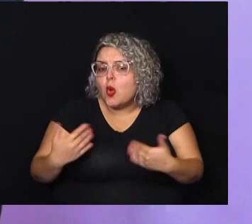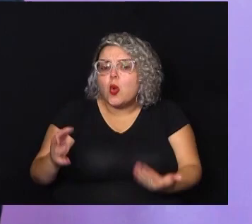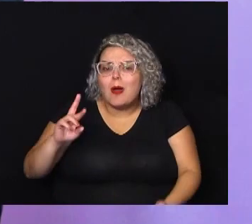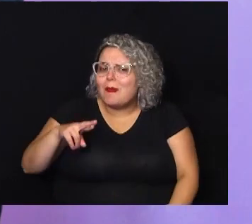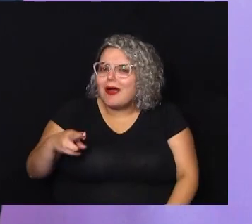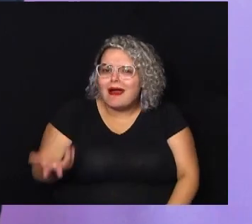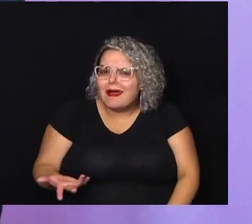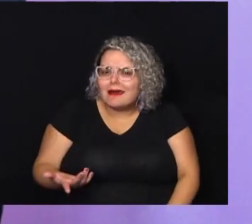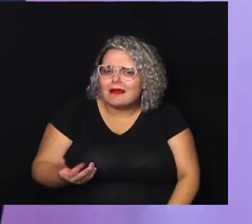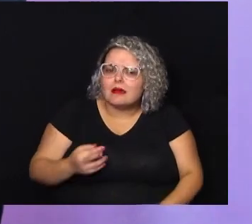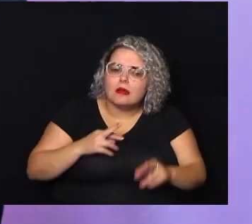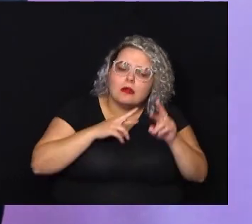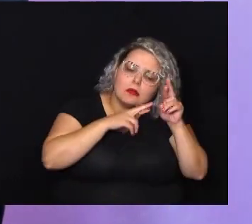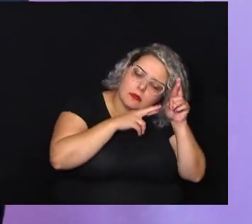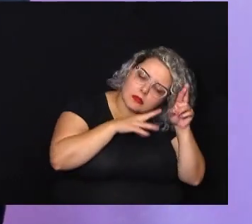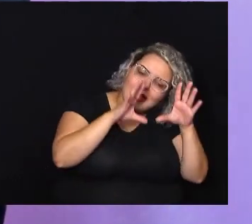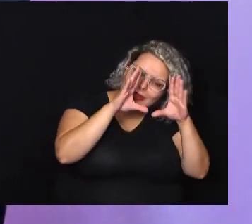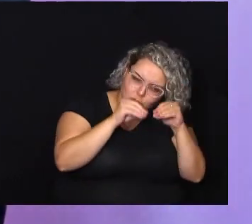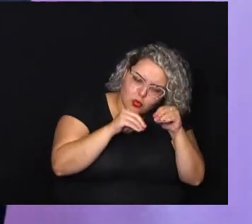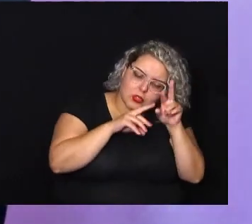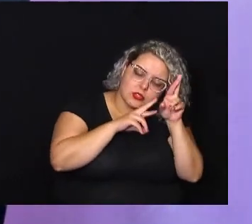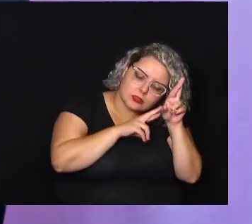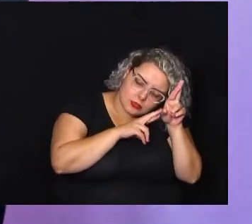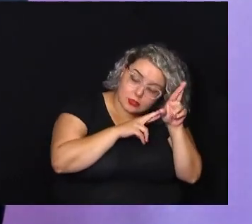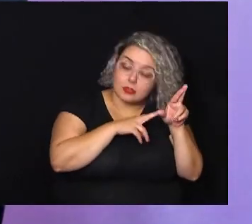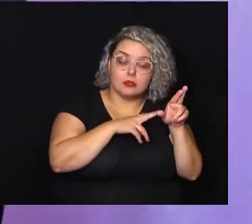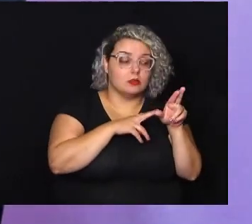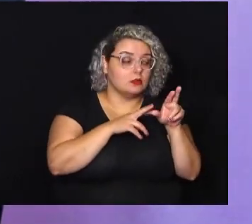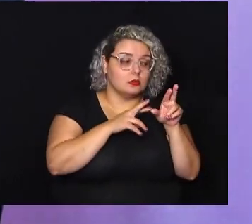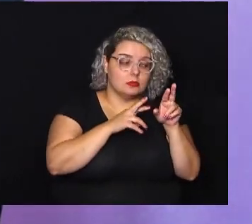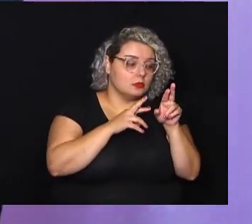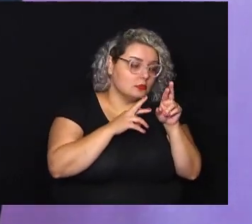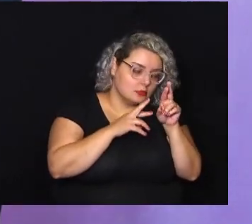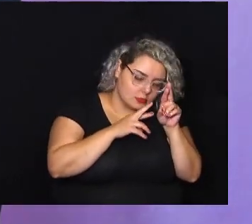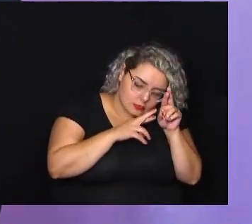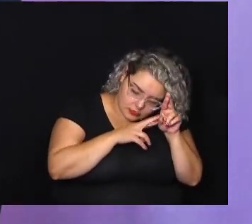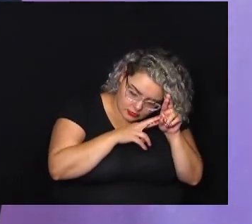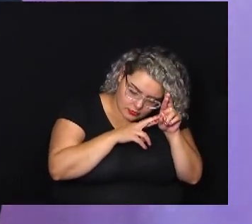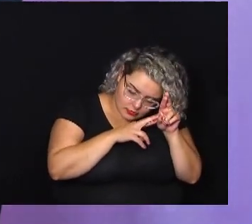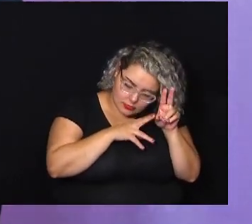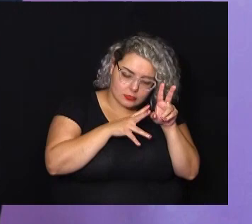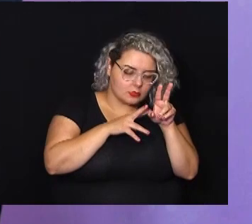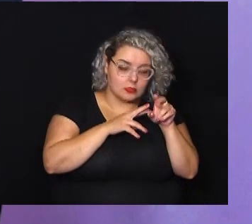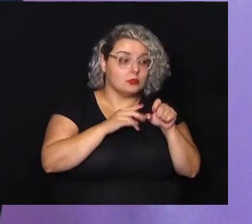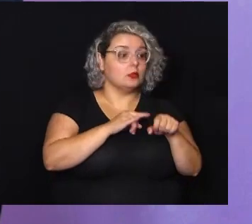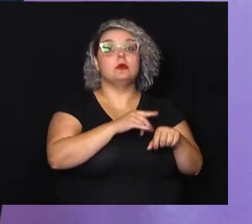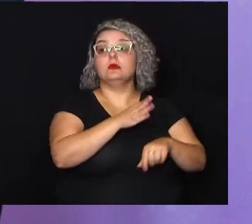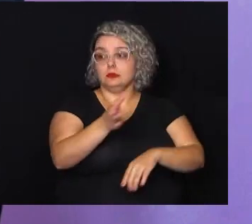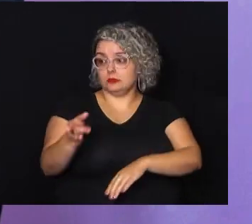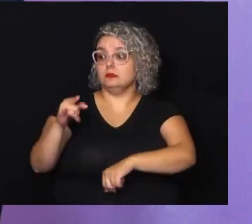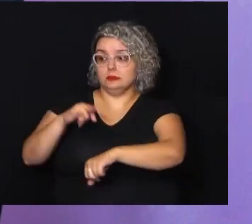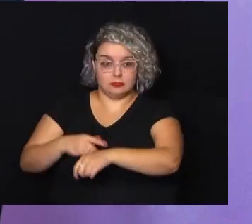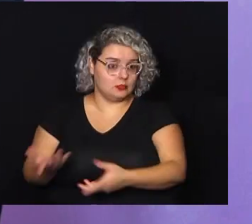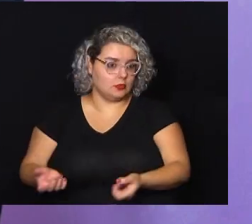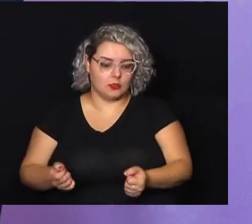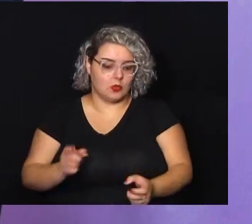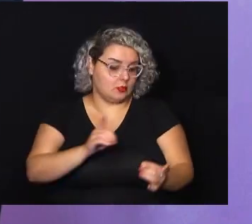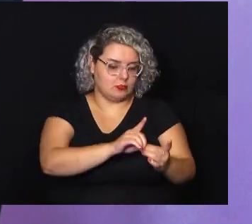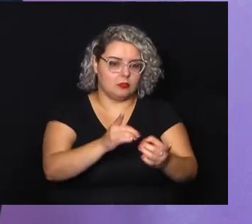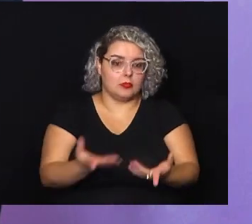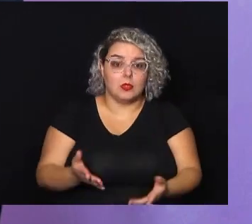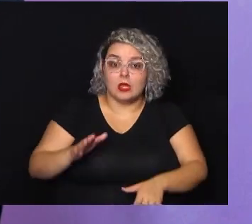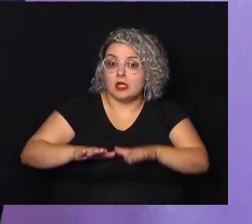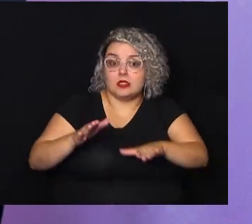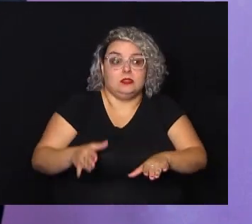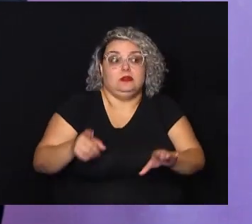diagnóstico correto da causa dessa fragmentação do sono, dessa interrupção do sono muito frequente, ou mesmo daquelas condições